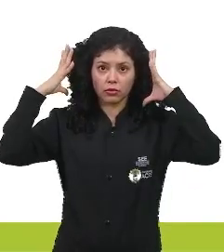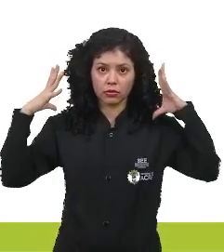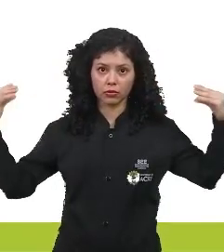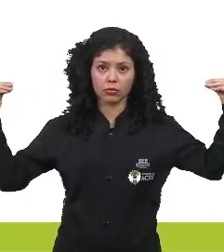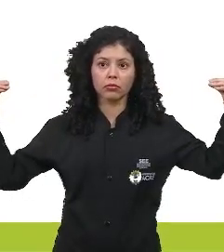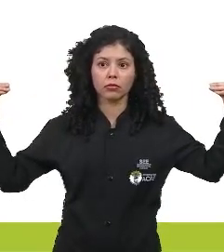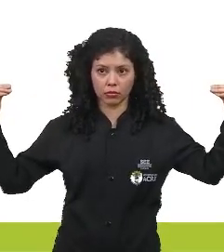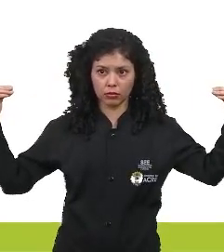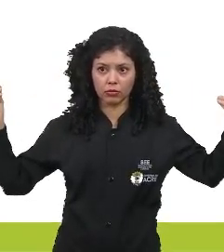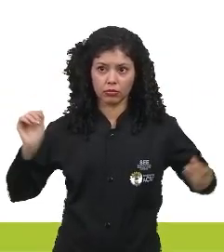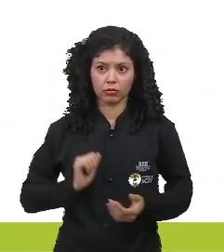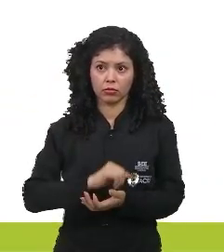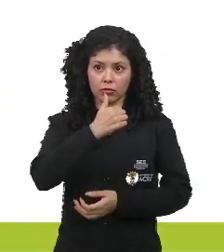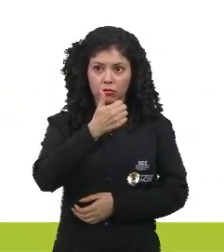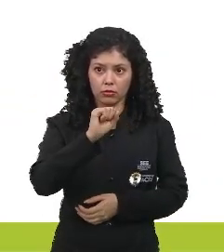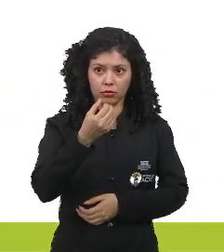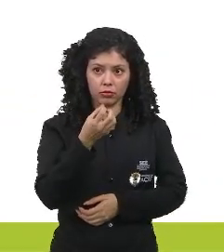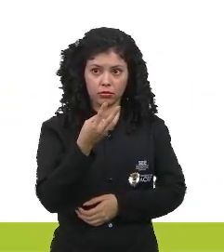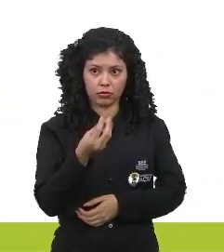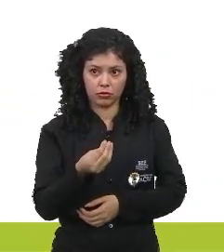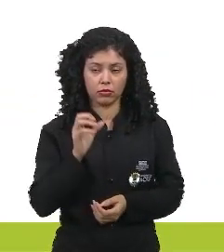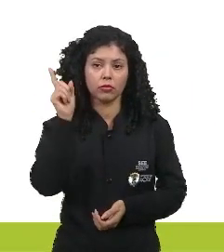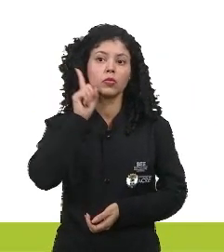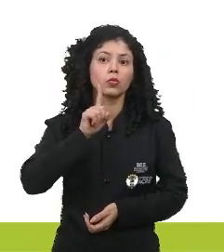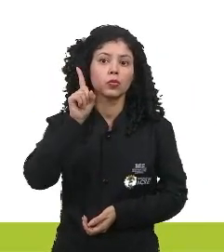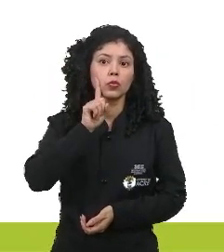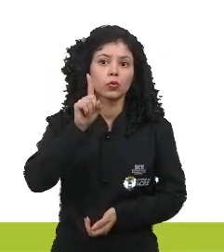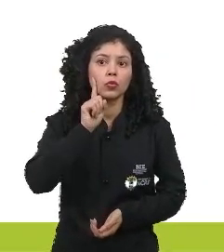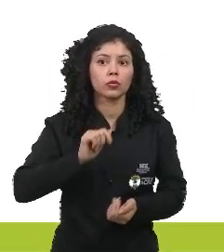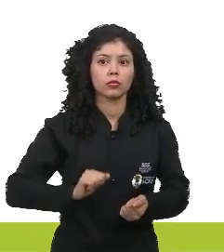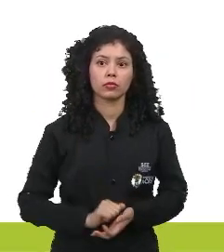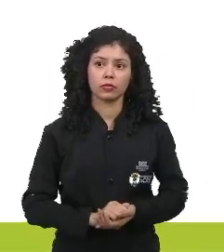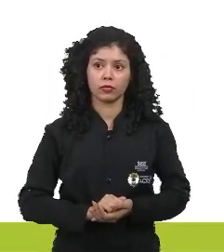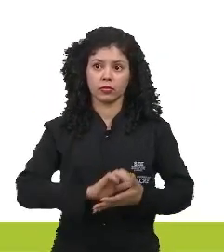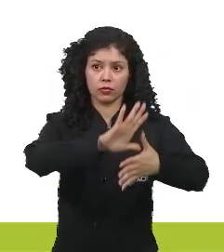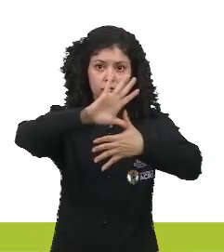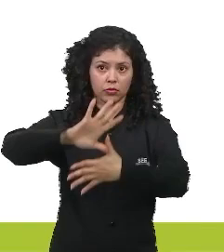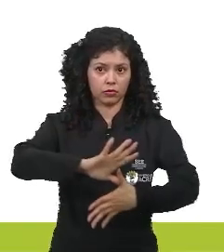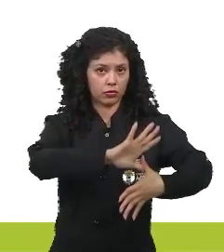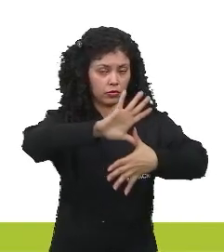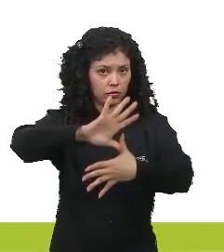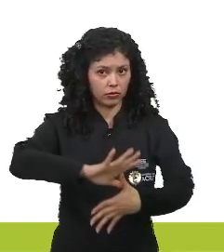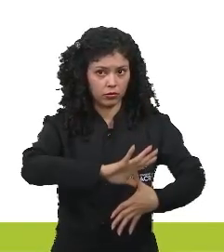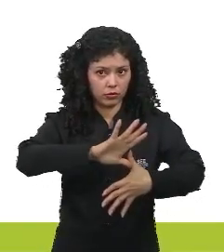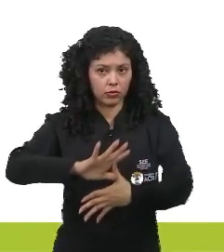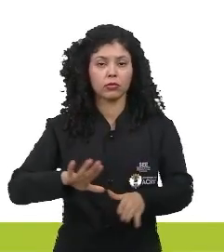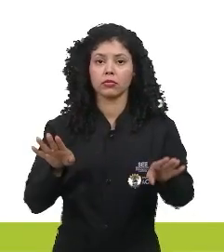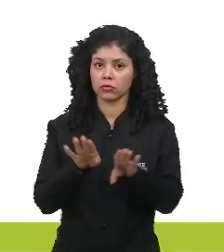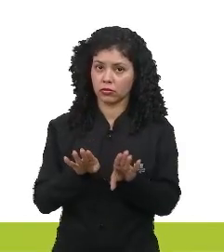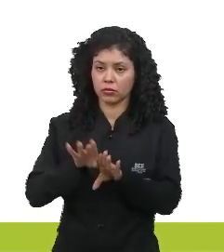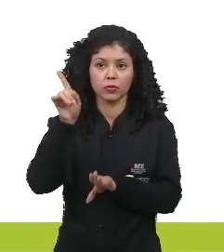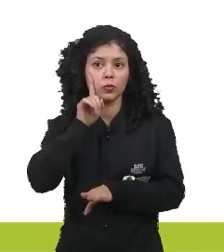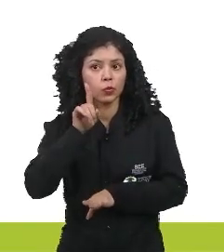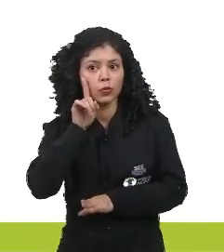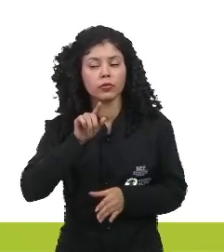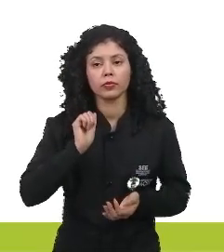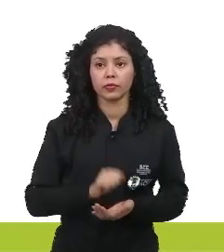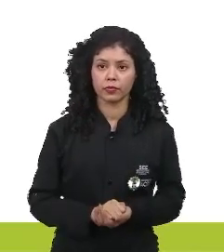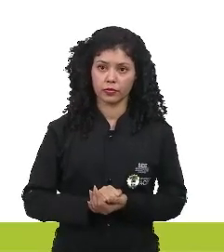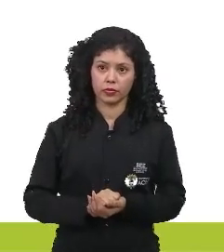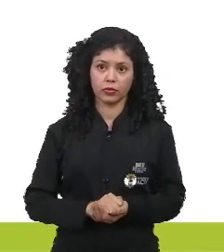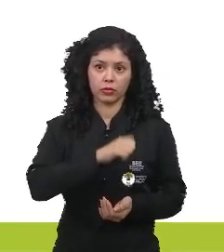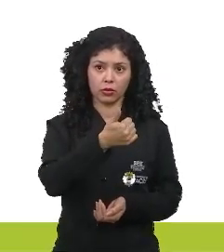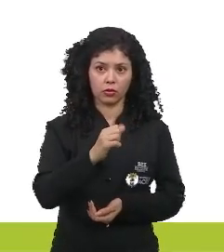1863, Estados Unidos da América, que não é América Latina, mas tem a sua relevância no cenário americano,